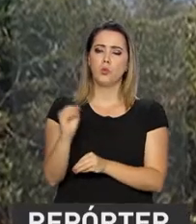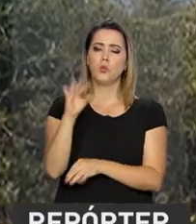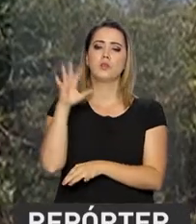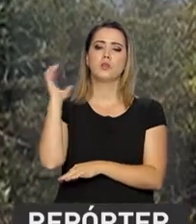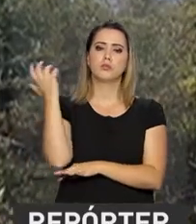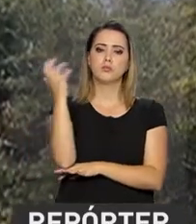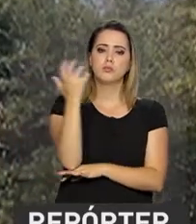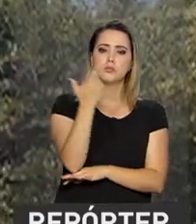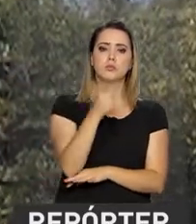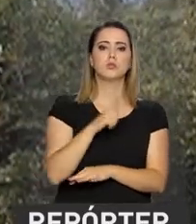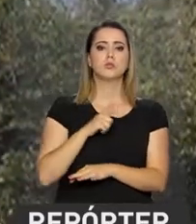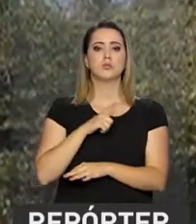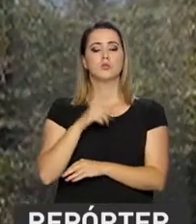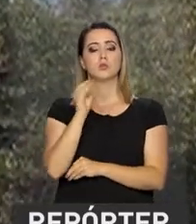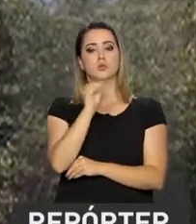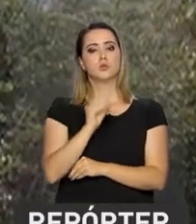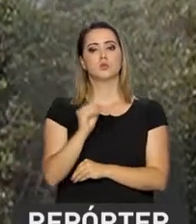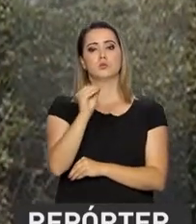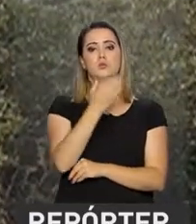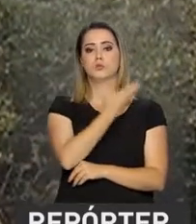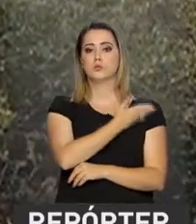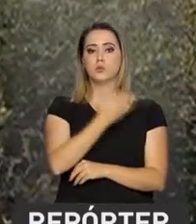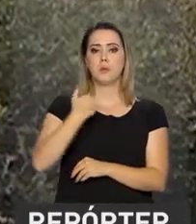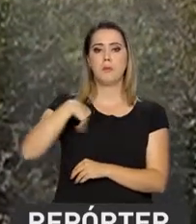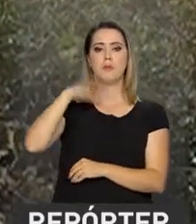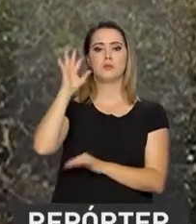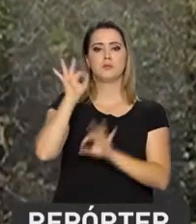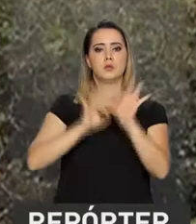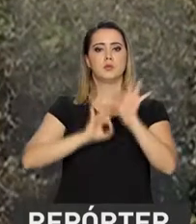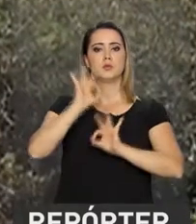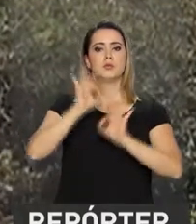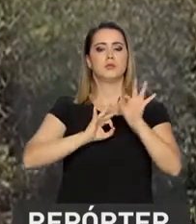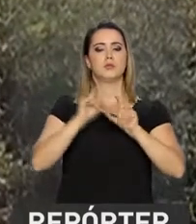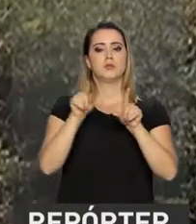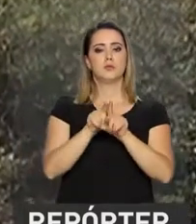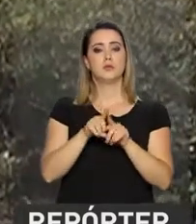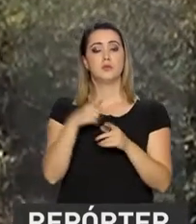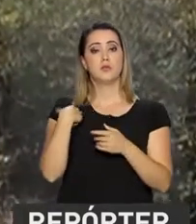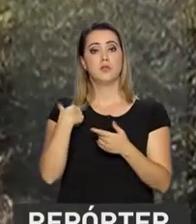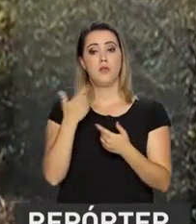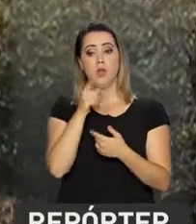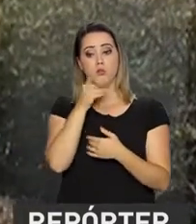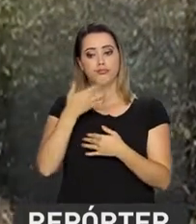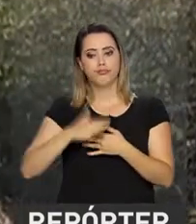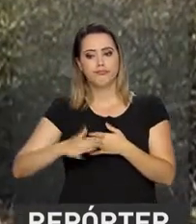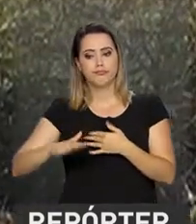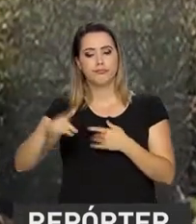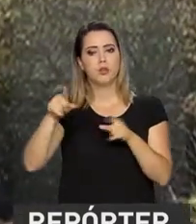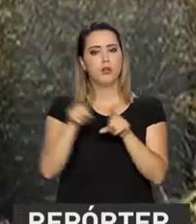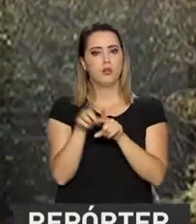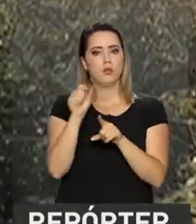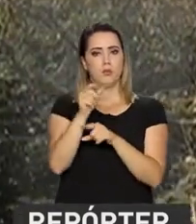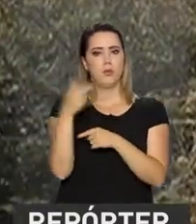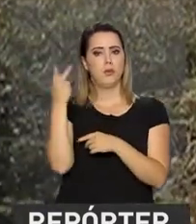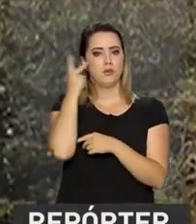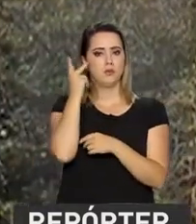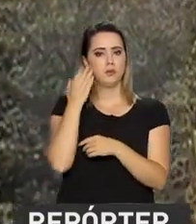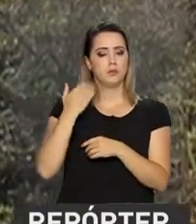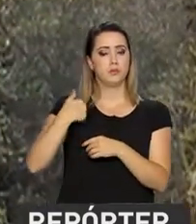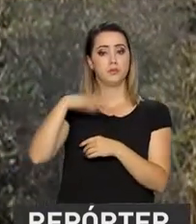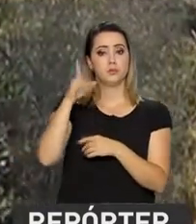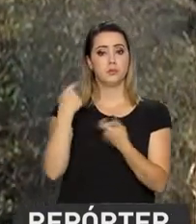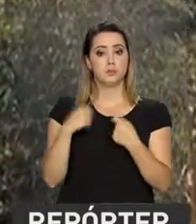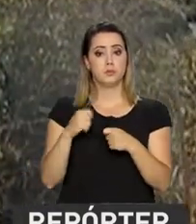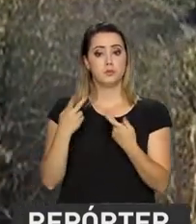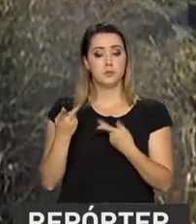rica biodiversidade preservada, uma das mais bem preservadas do litoral brasileiro, se não a mais bem preservada, e